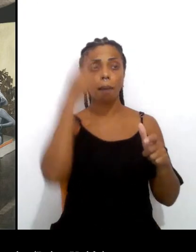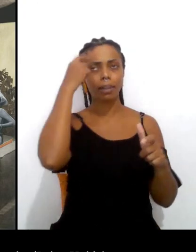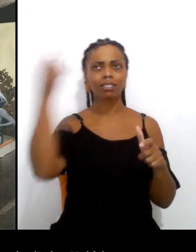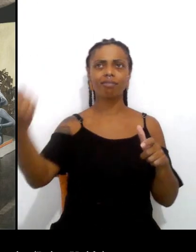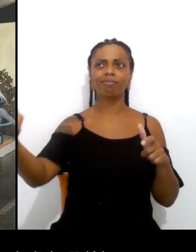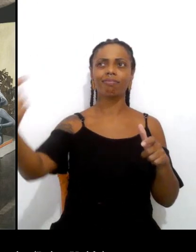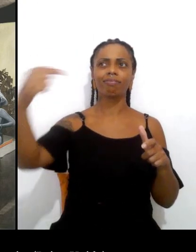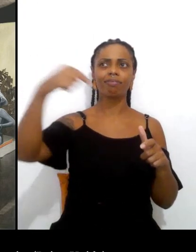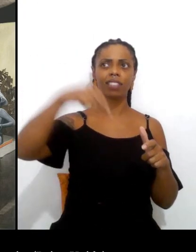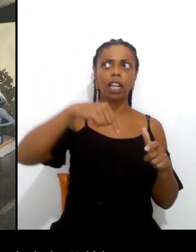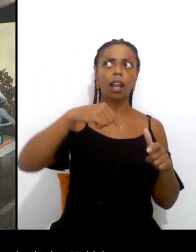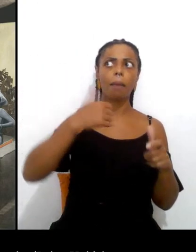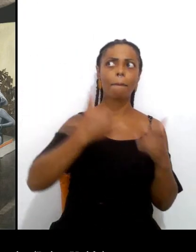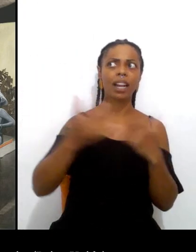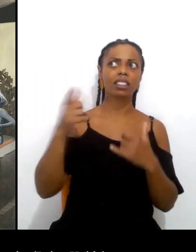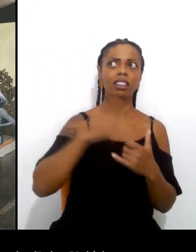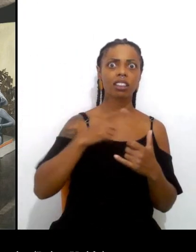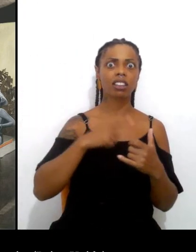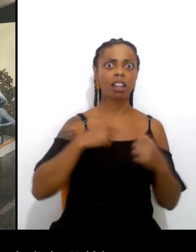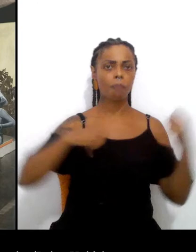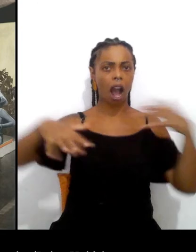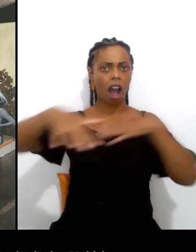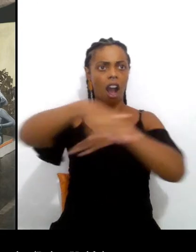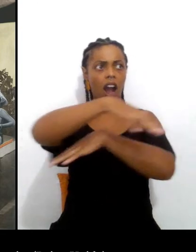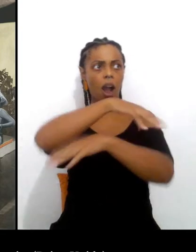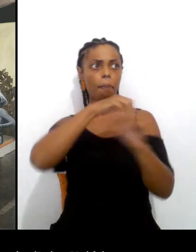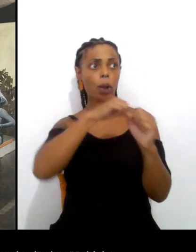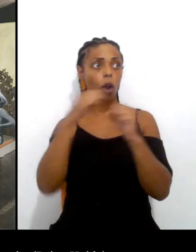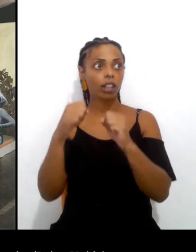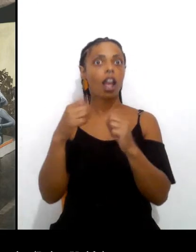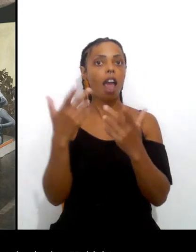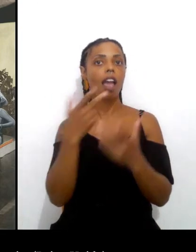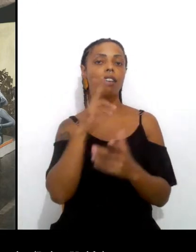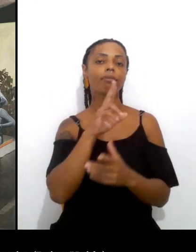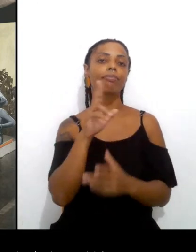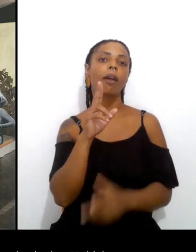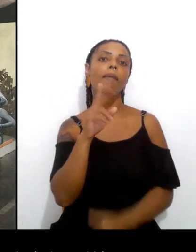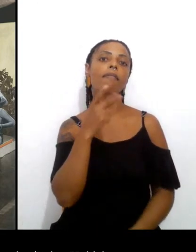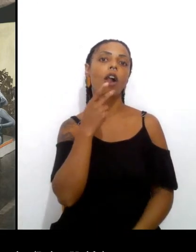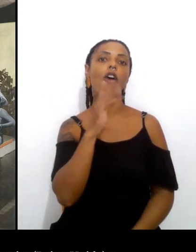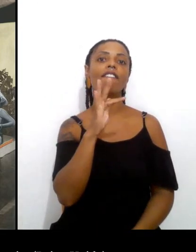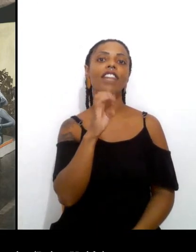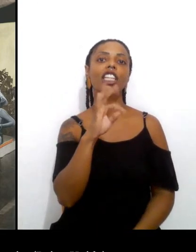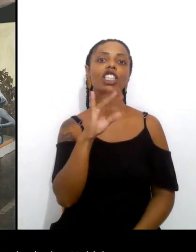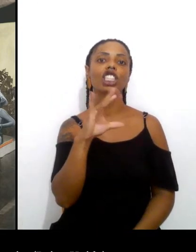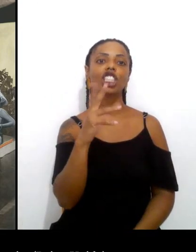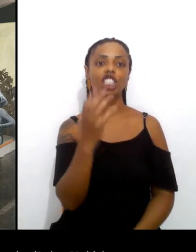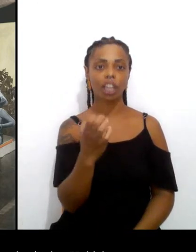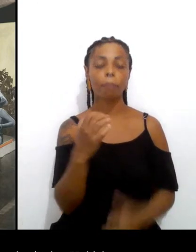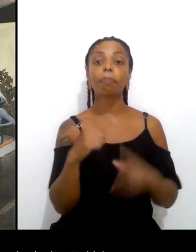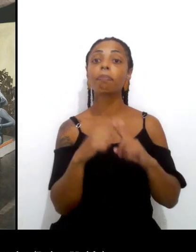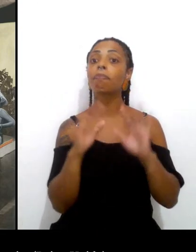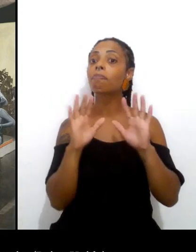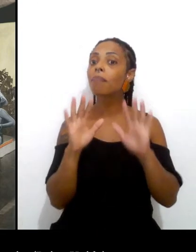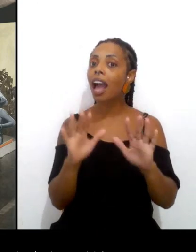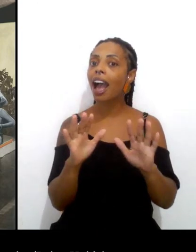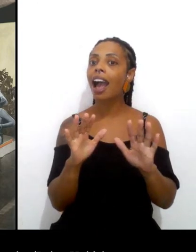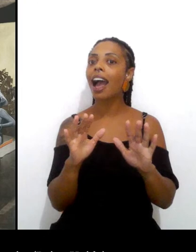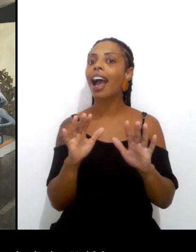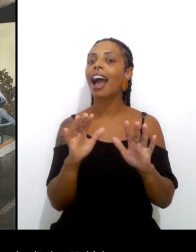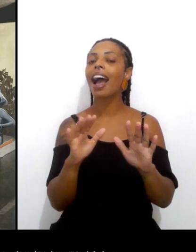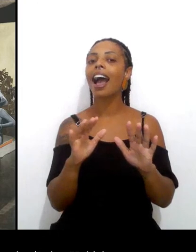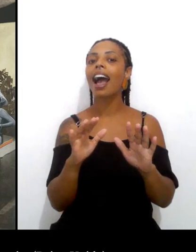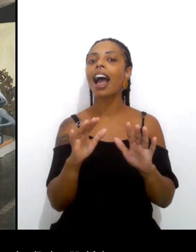poderes sobrenaturais isso foi chamado de fetiche mas isso entra então na obra de